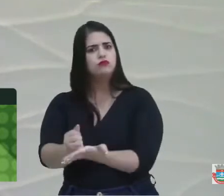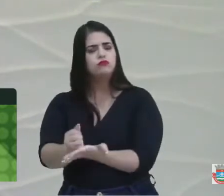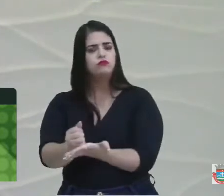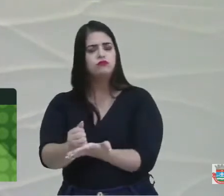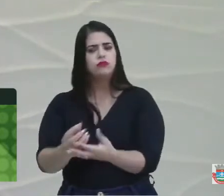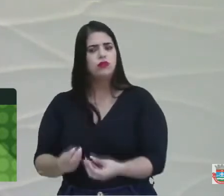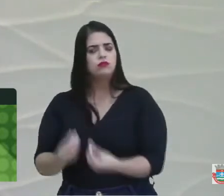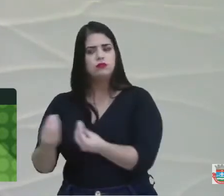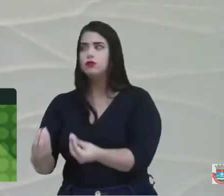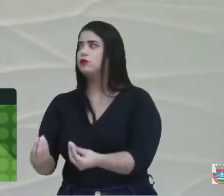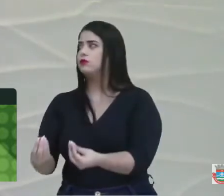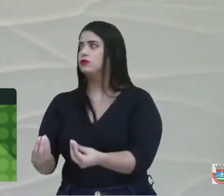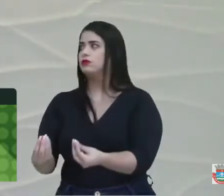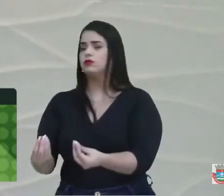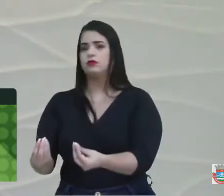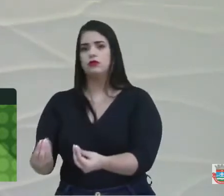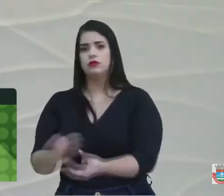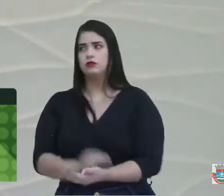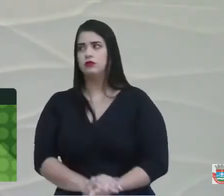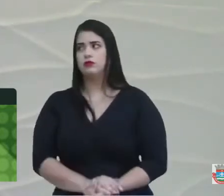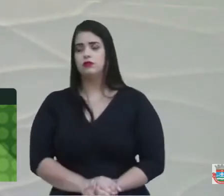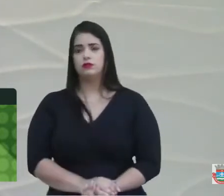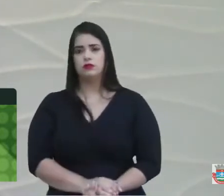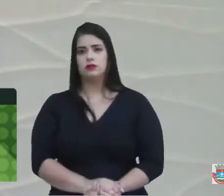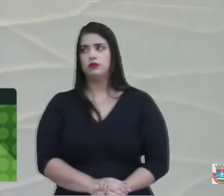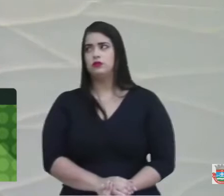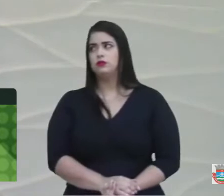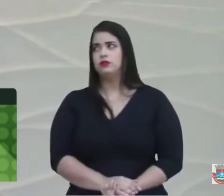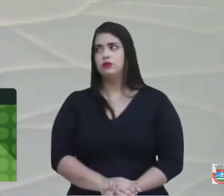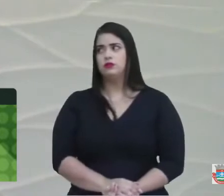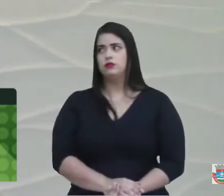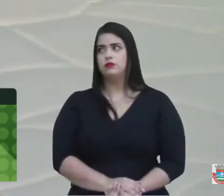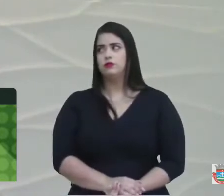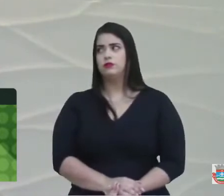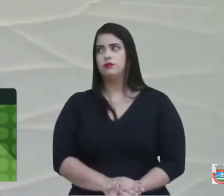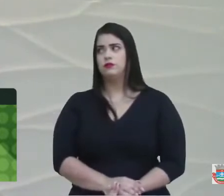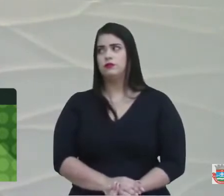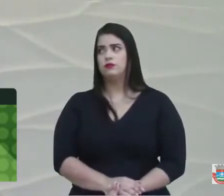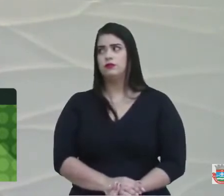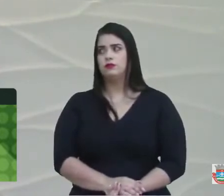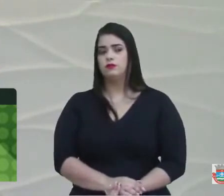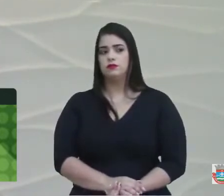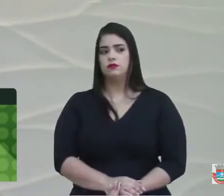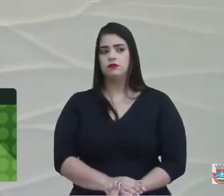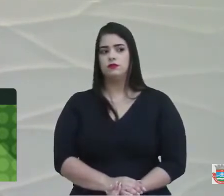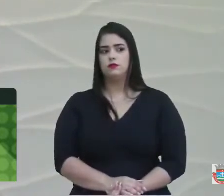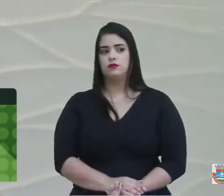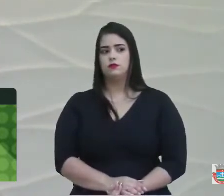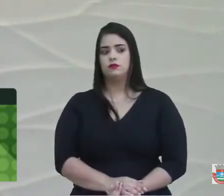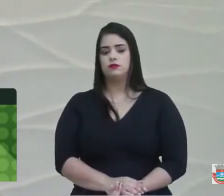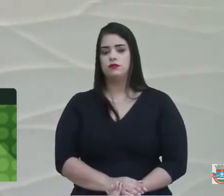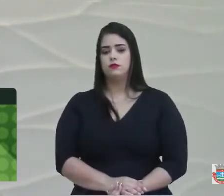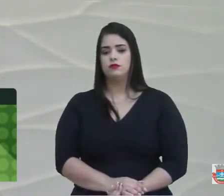em cada. Vamos fazer silêncio, por favor, no plenário. O telefone estiver ligado. Tem um telefone Em ligado.